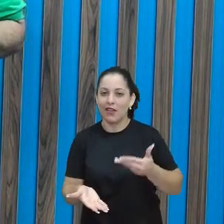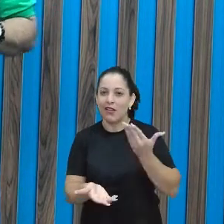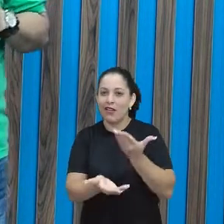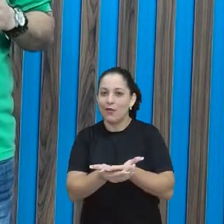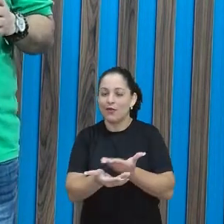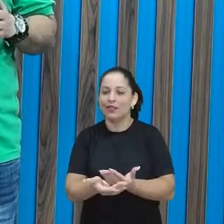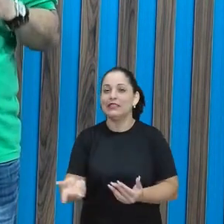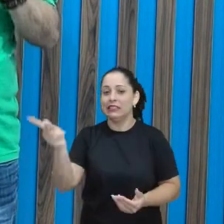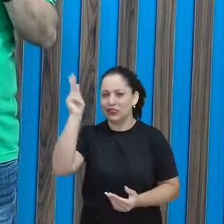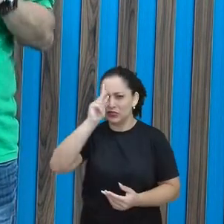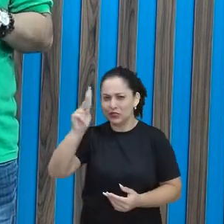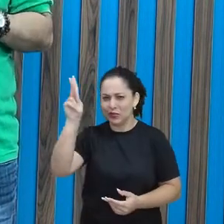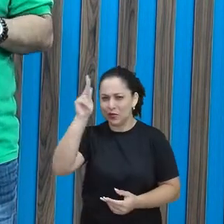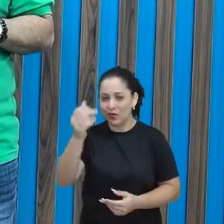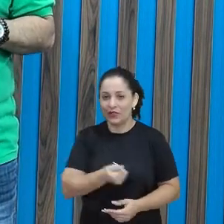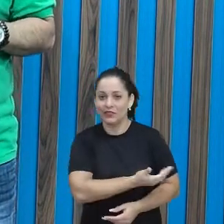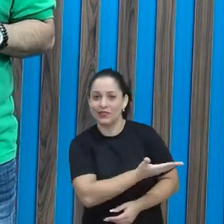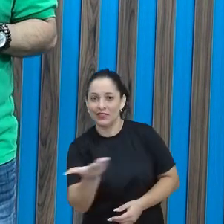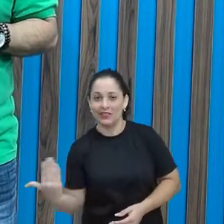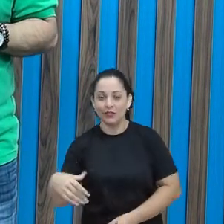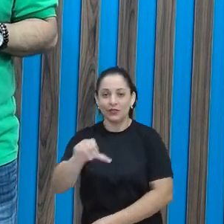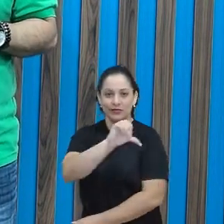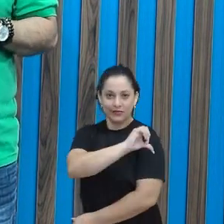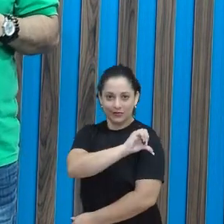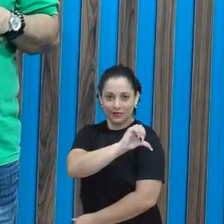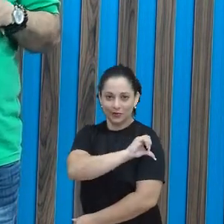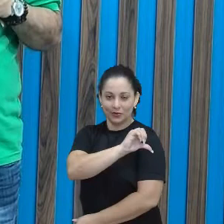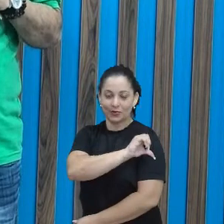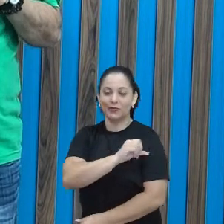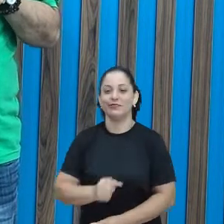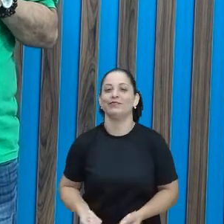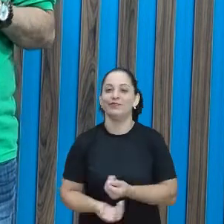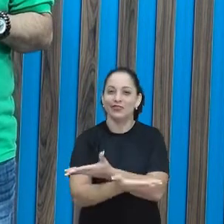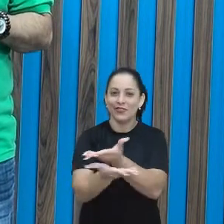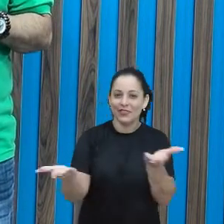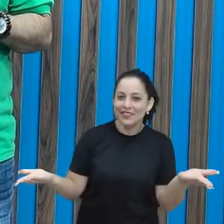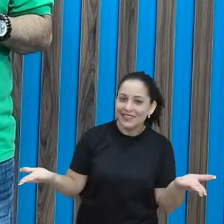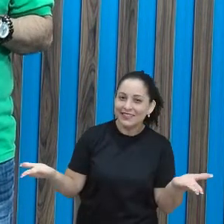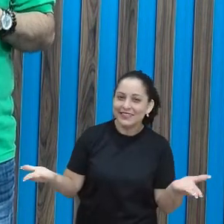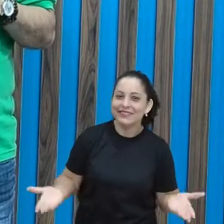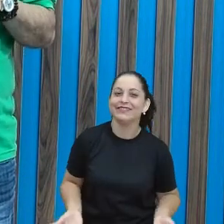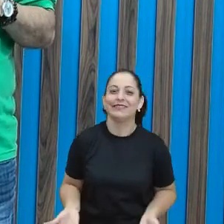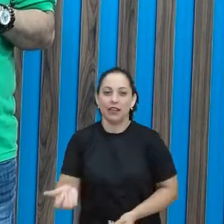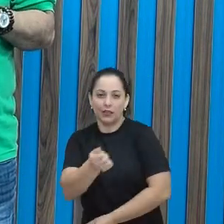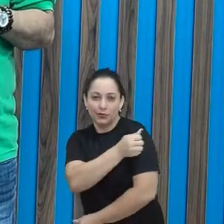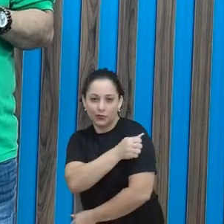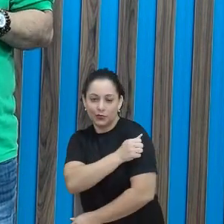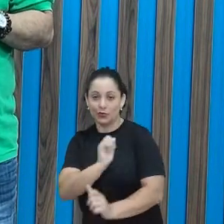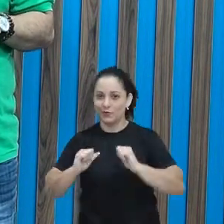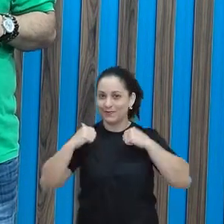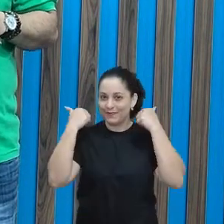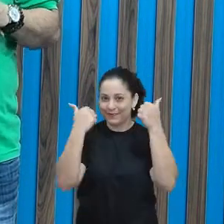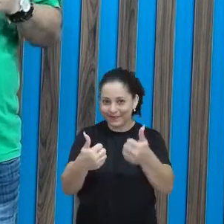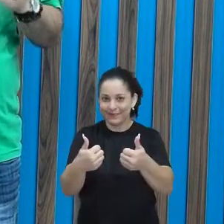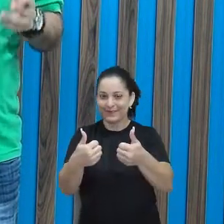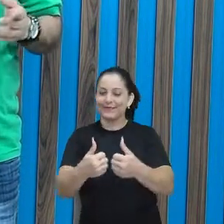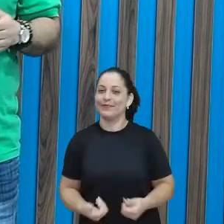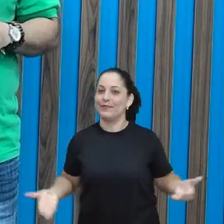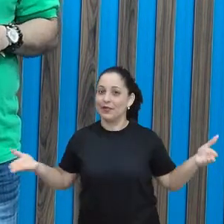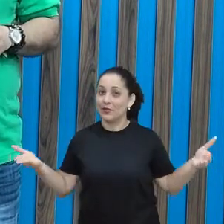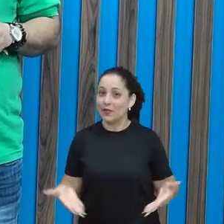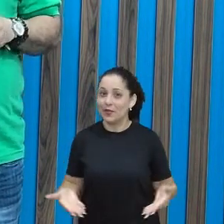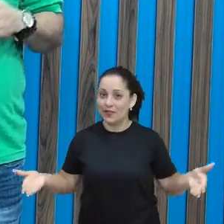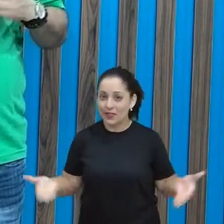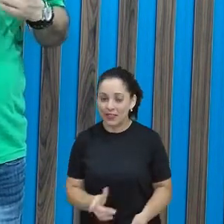de História para as turmas do 9º ano. Aí galerinha do 9º ano, tudo de boa com vocês? Hoje nós